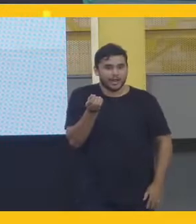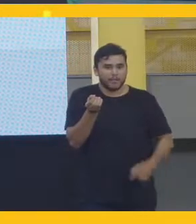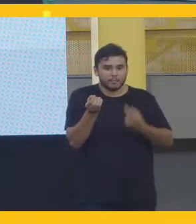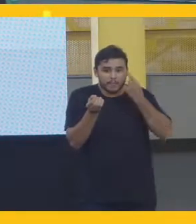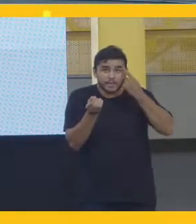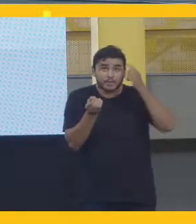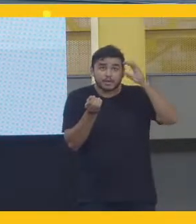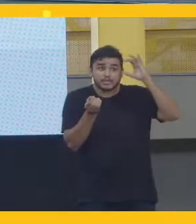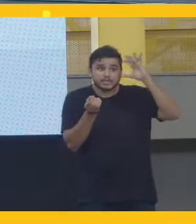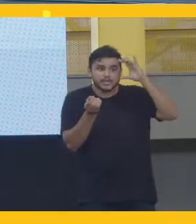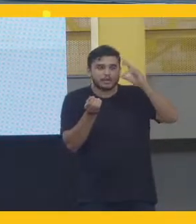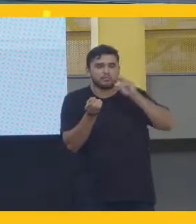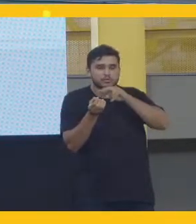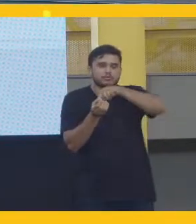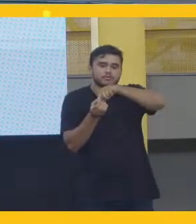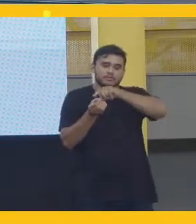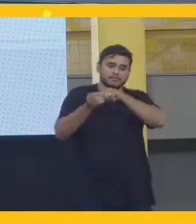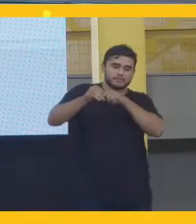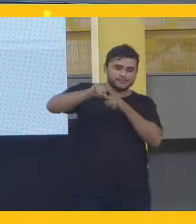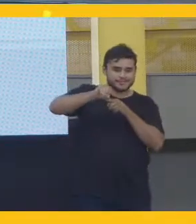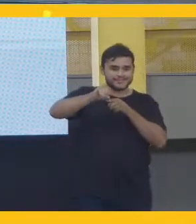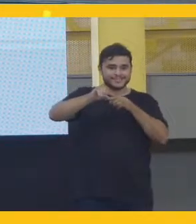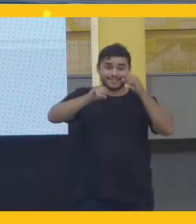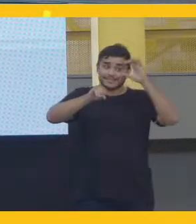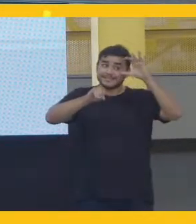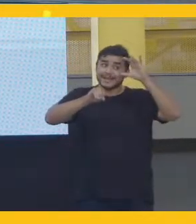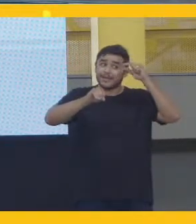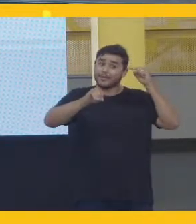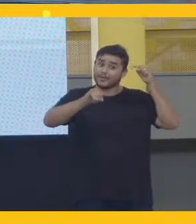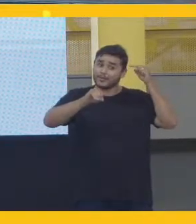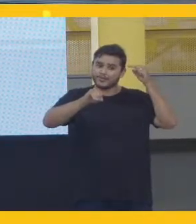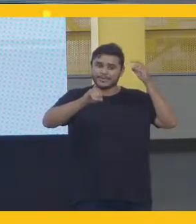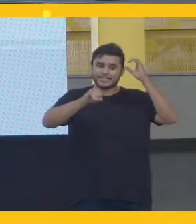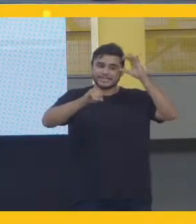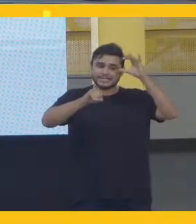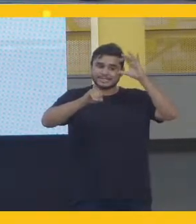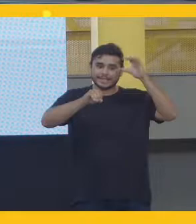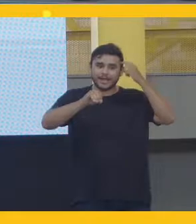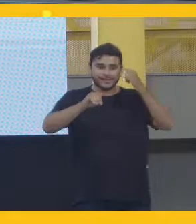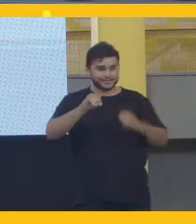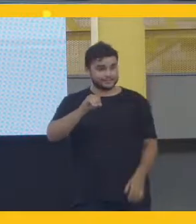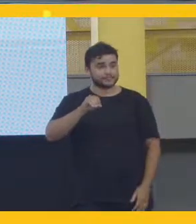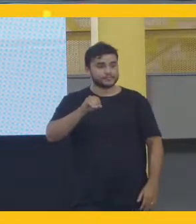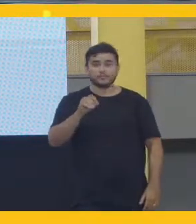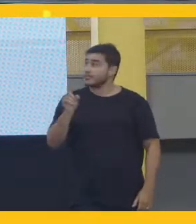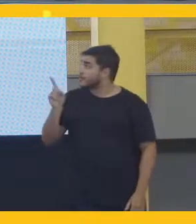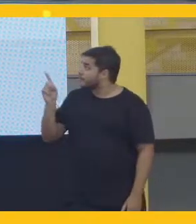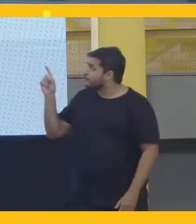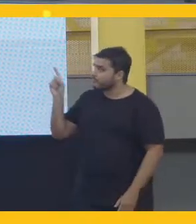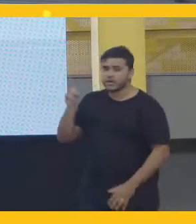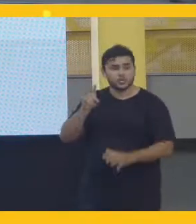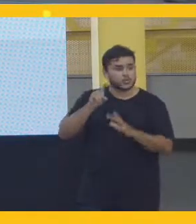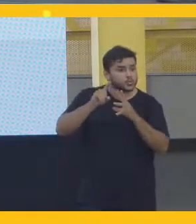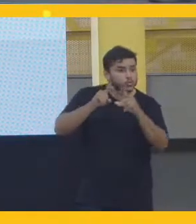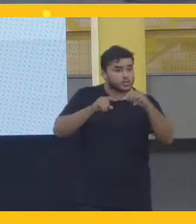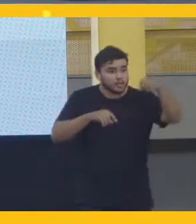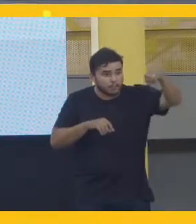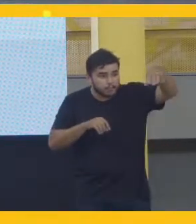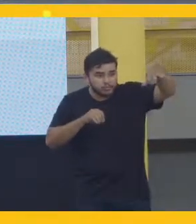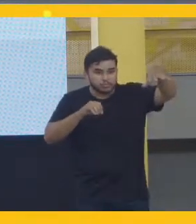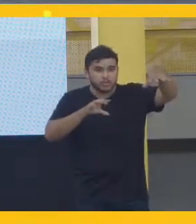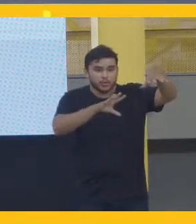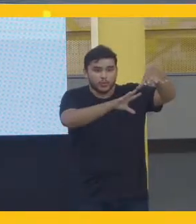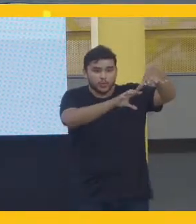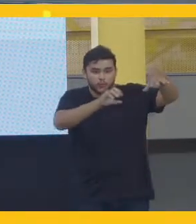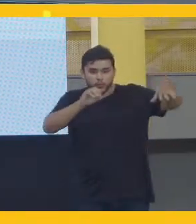passa por um conjunto de lentes, córnea, humor aquoso, cristalino, humor vítreo. Aí dá-lhe uma